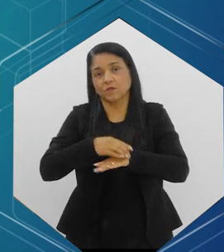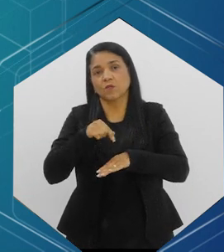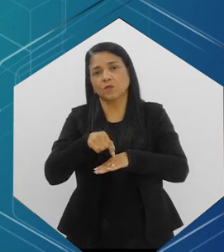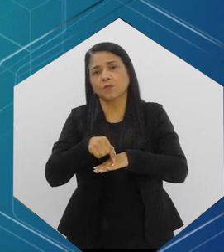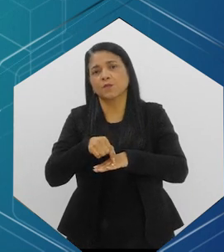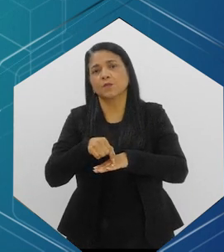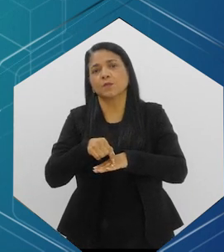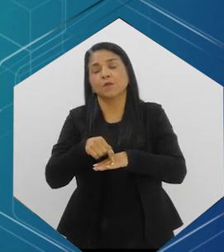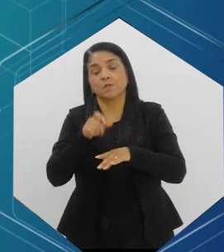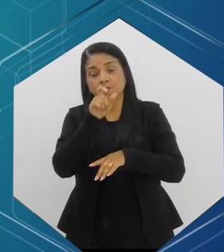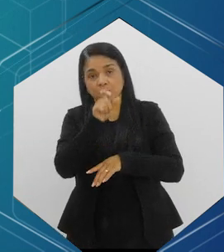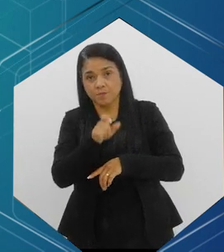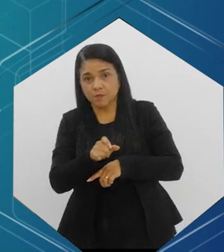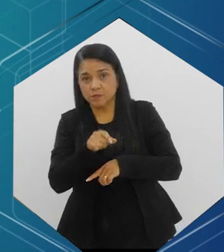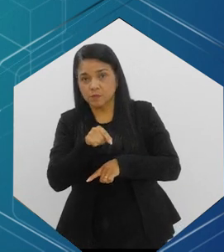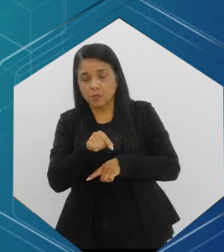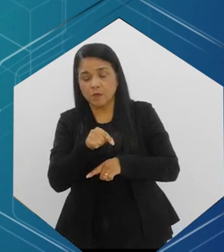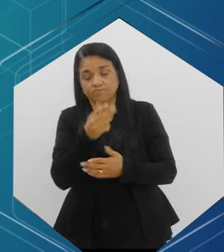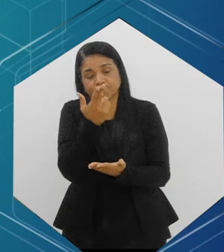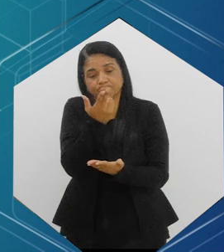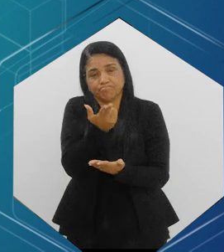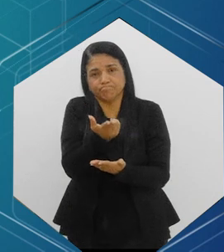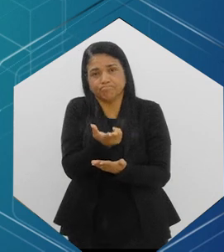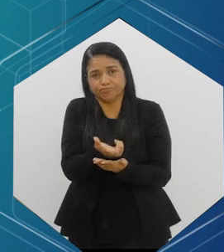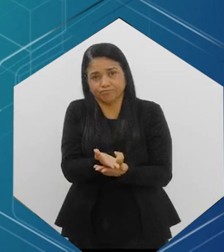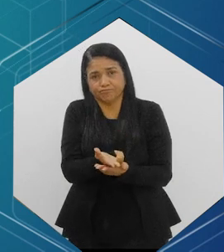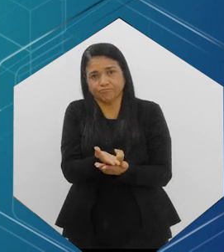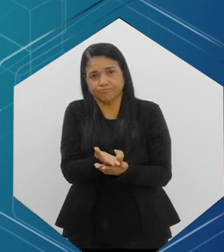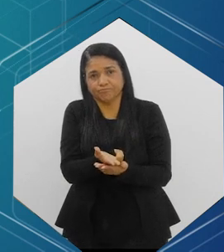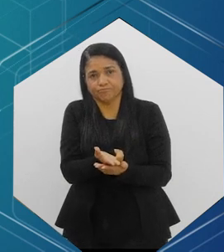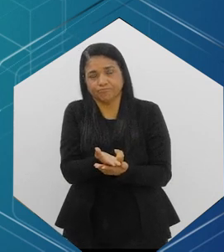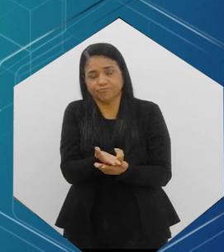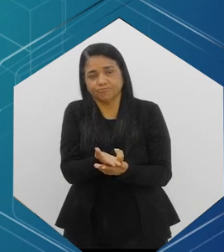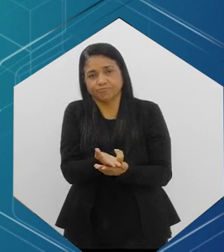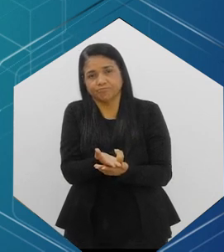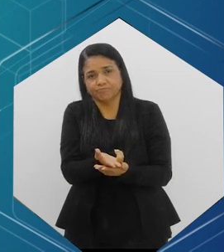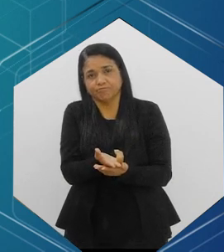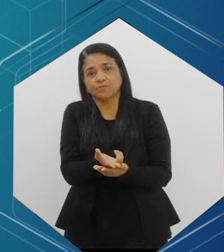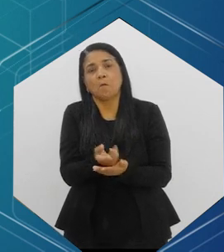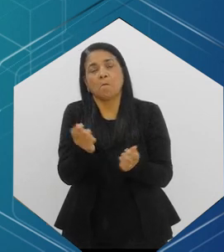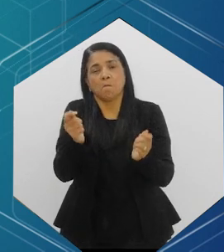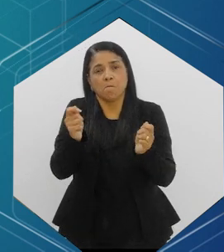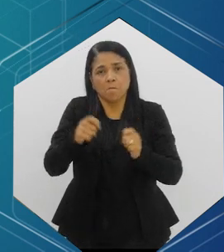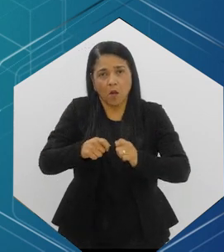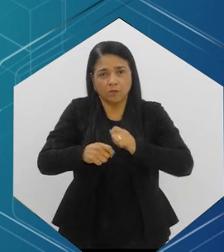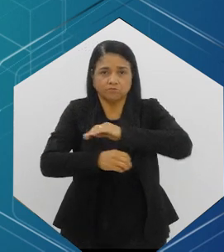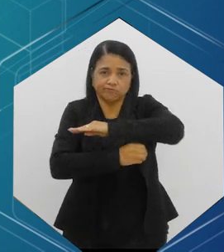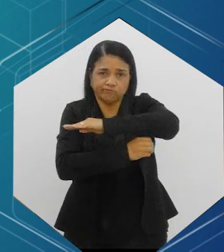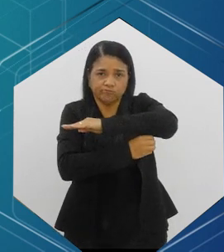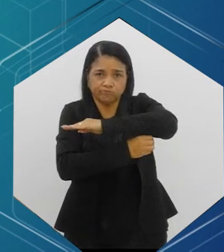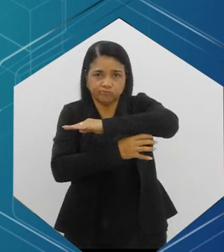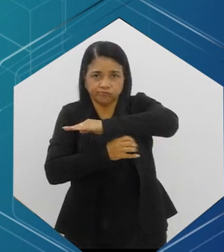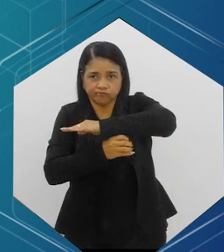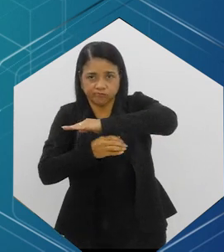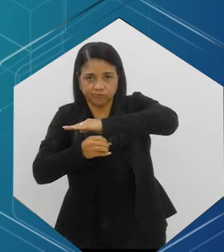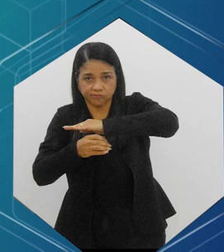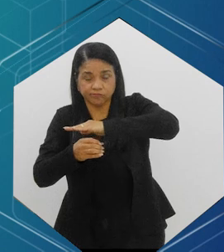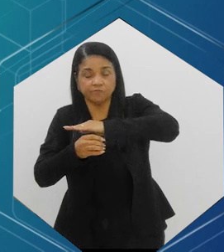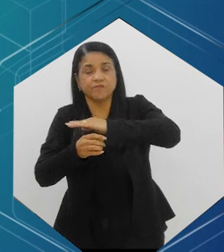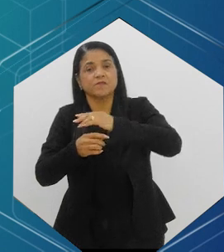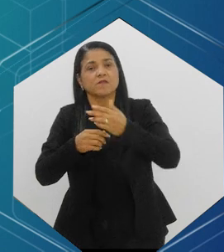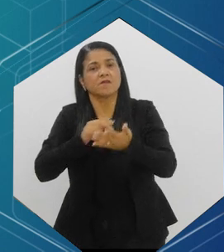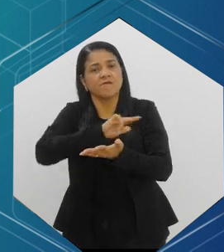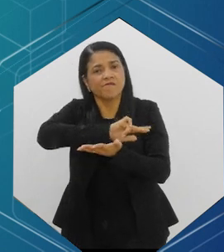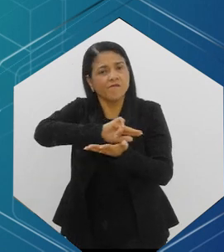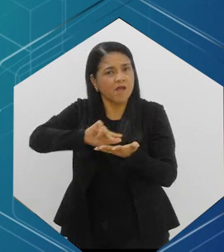Uma cirurgia ortopédica em que o paciente, que demanda que o paciente fique muito tempo parado, pode ocasionar trombose. Existem várias